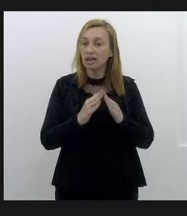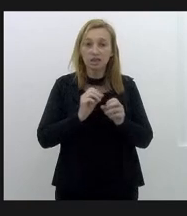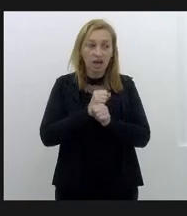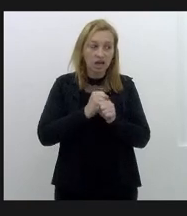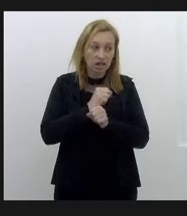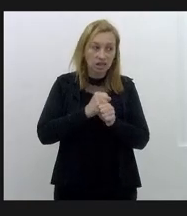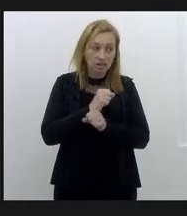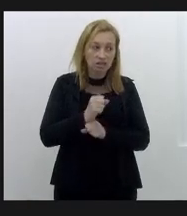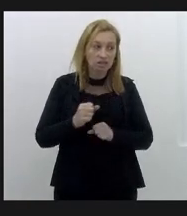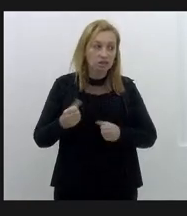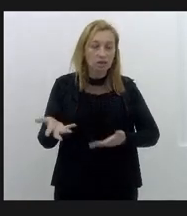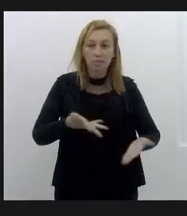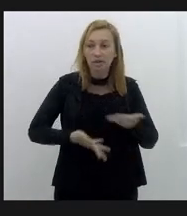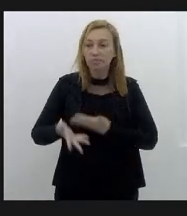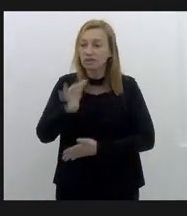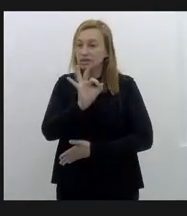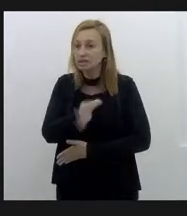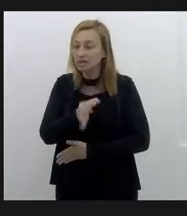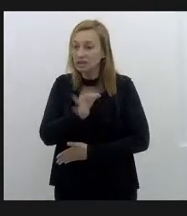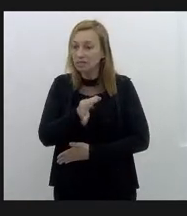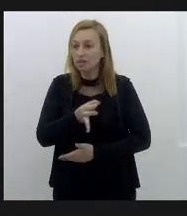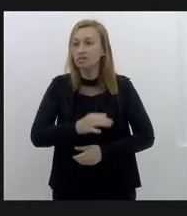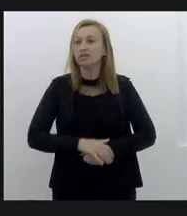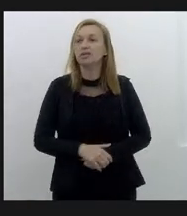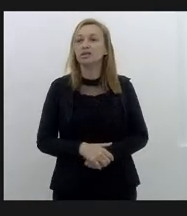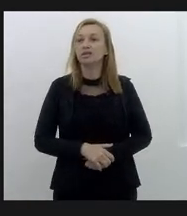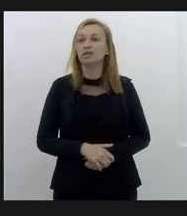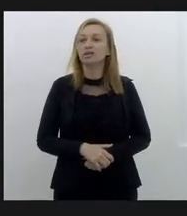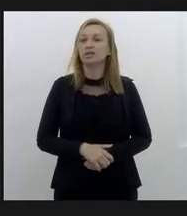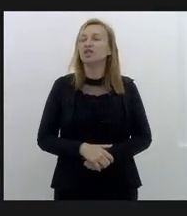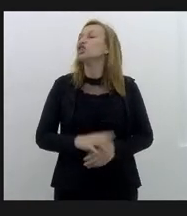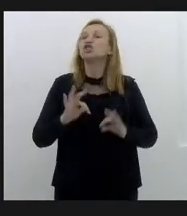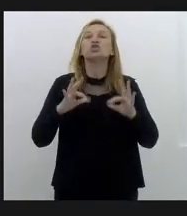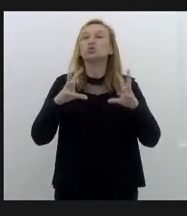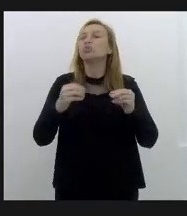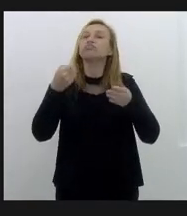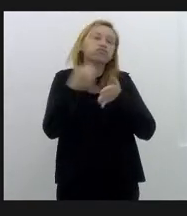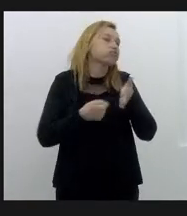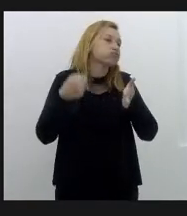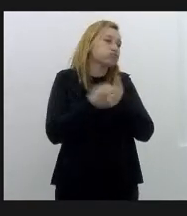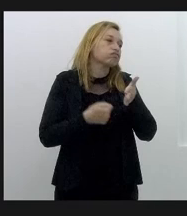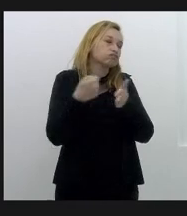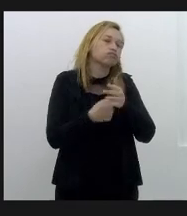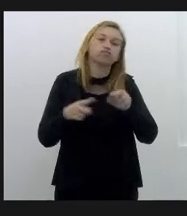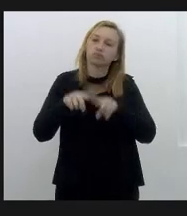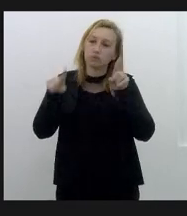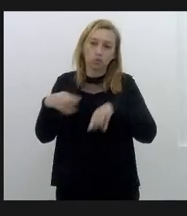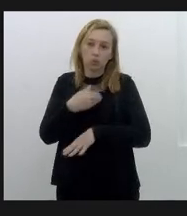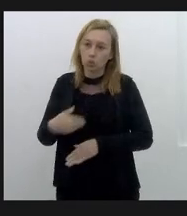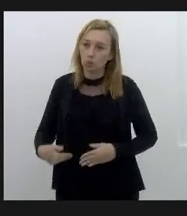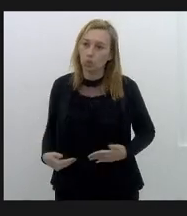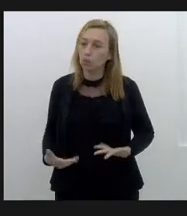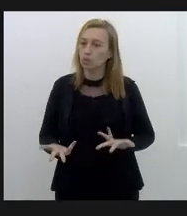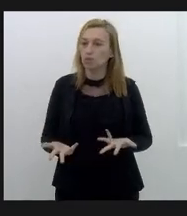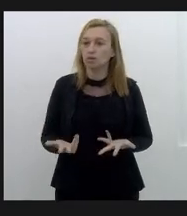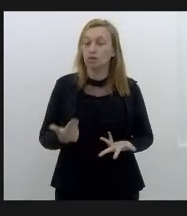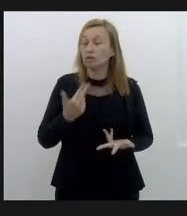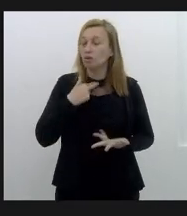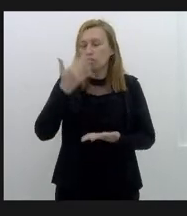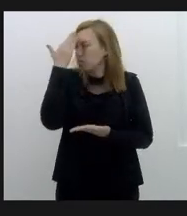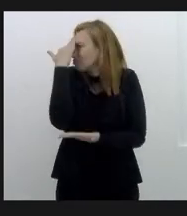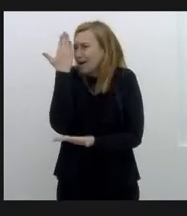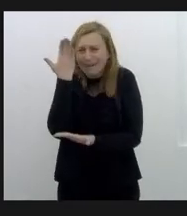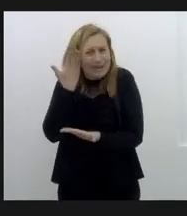anos participando praticamente em todas as lutas dos Servidores não posso